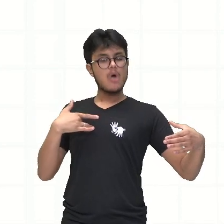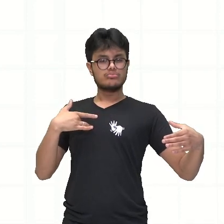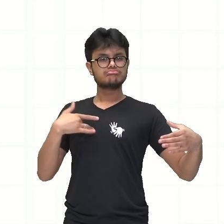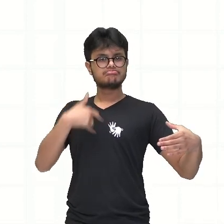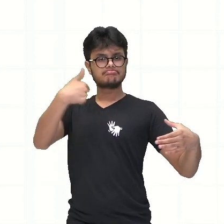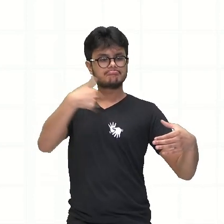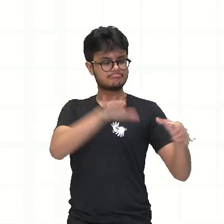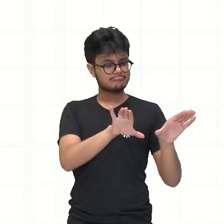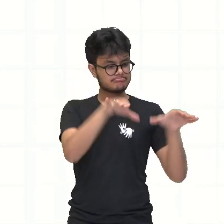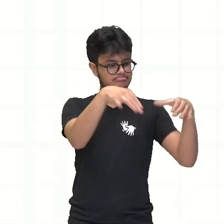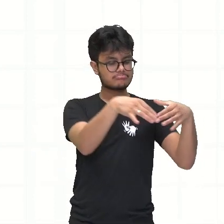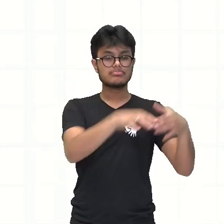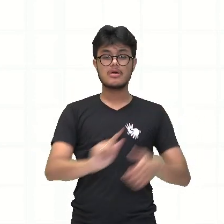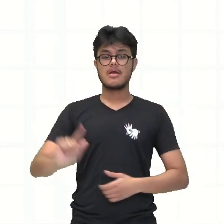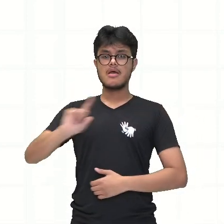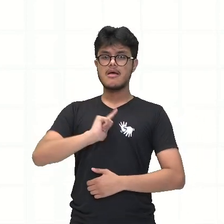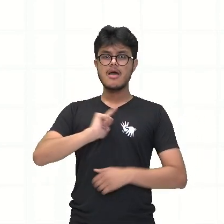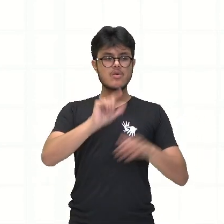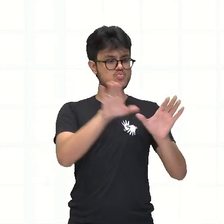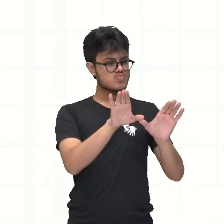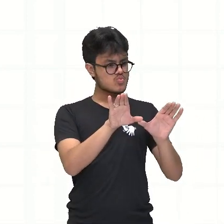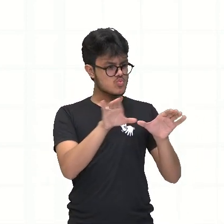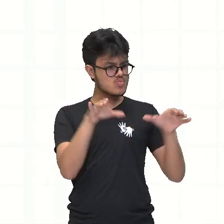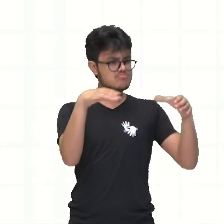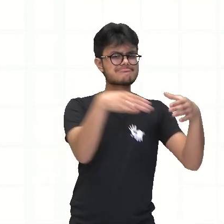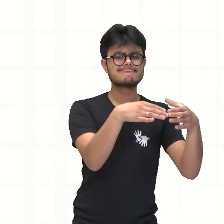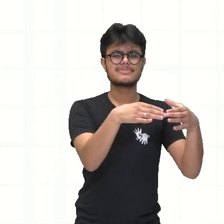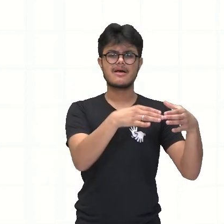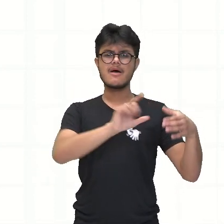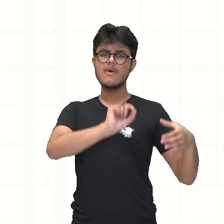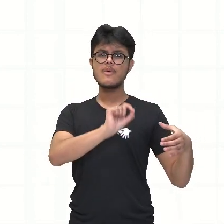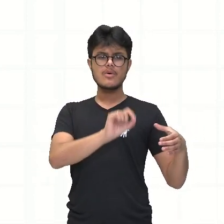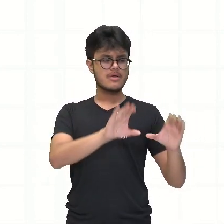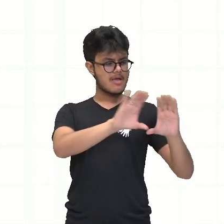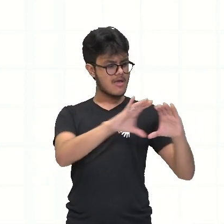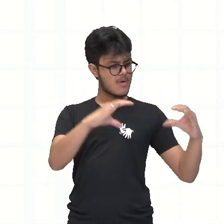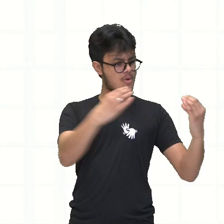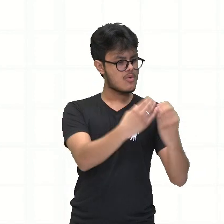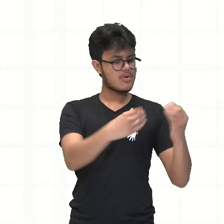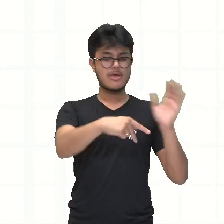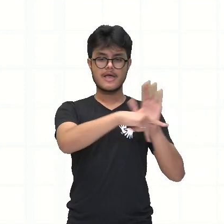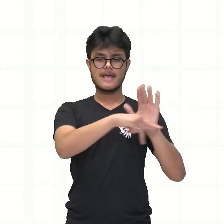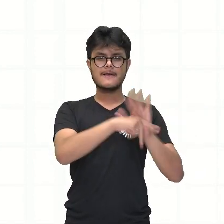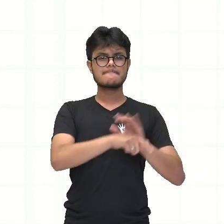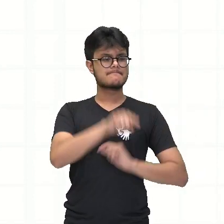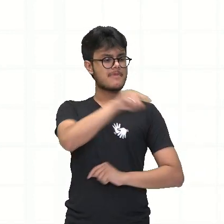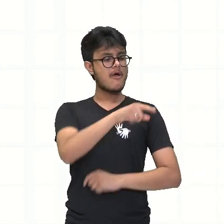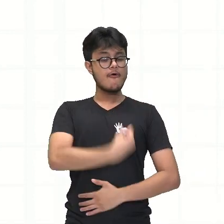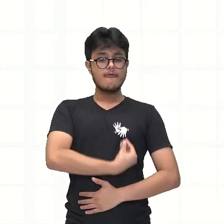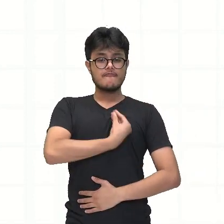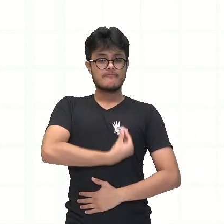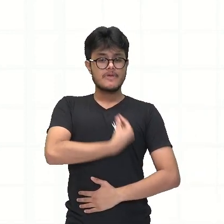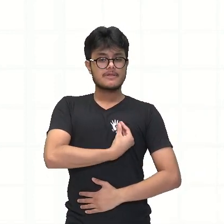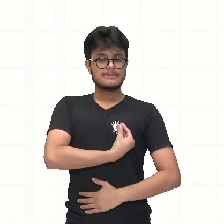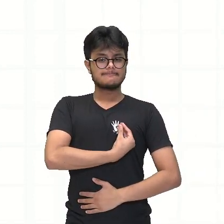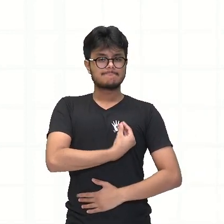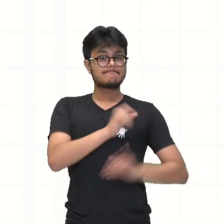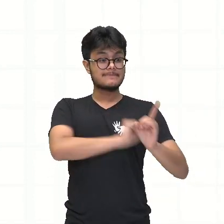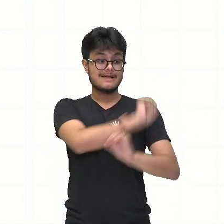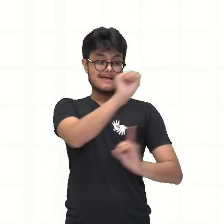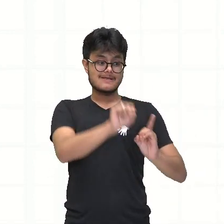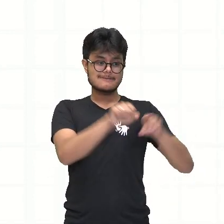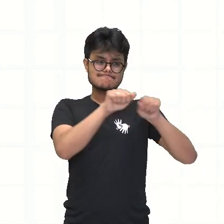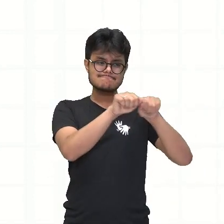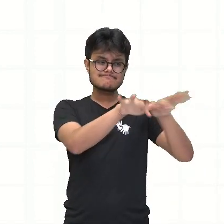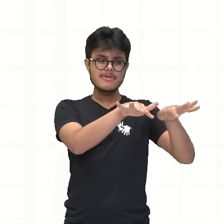saúde-doença vigente em uma comunidade, segundo o contexto social em que ela está inserida. Então, o objetivo